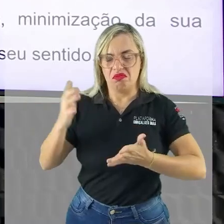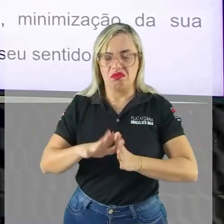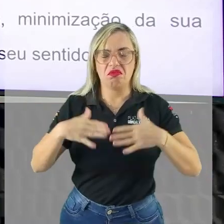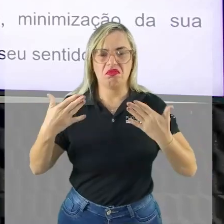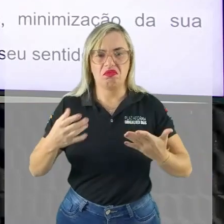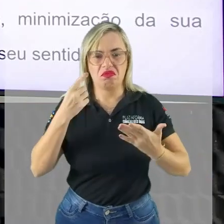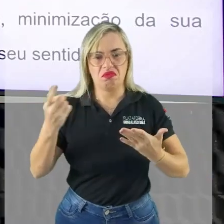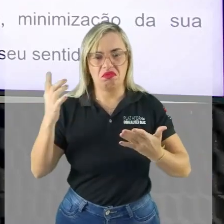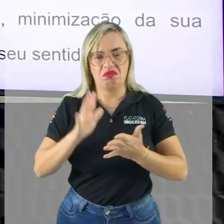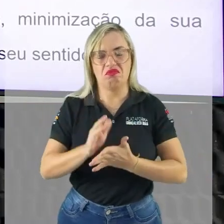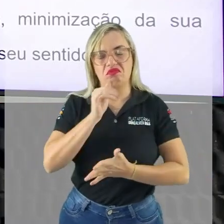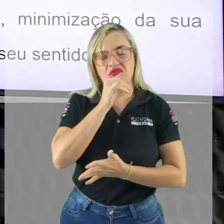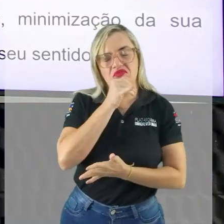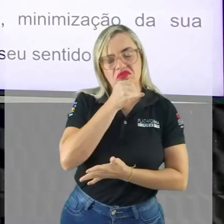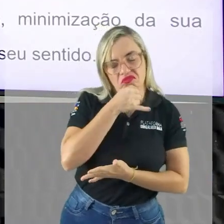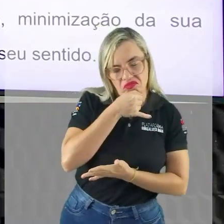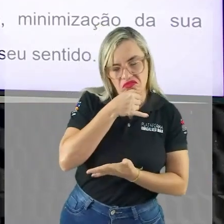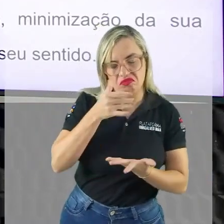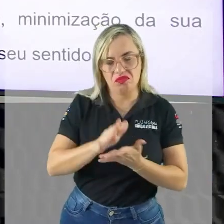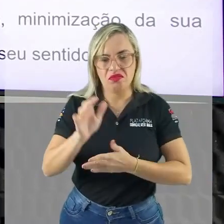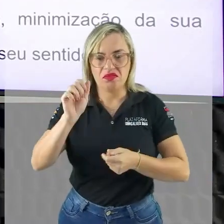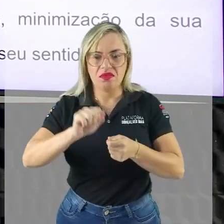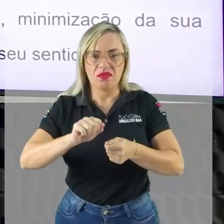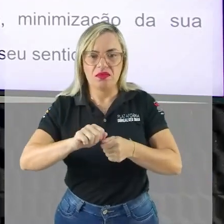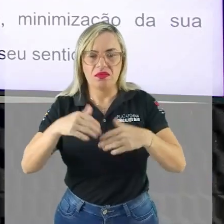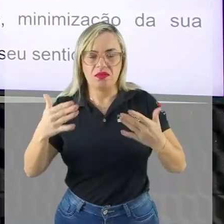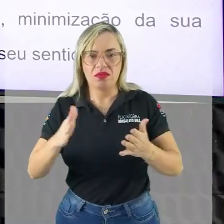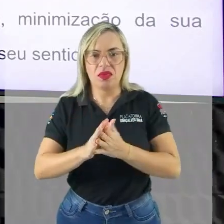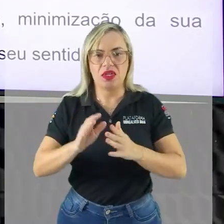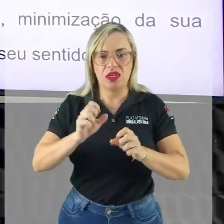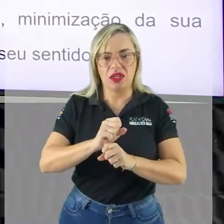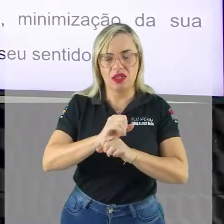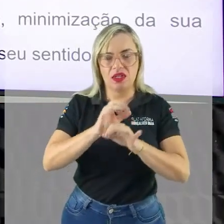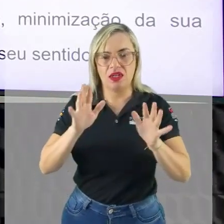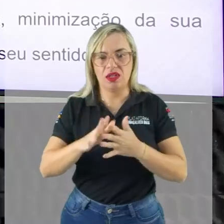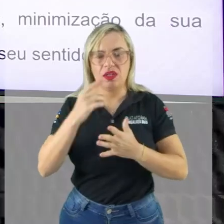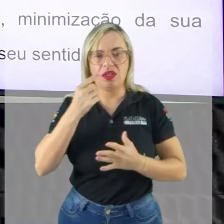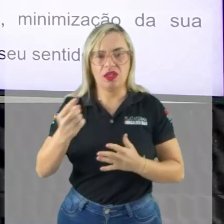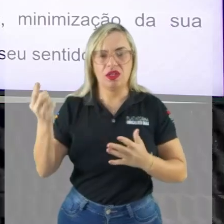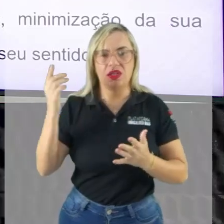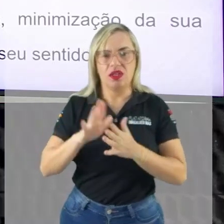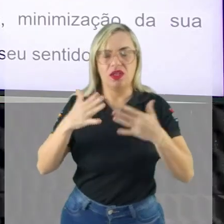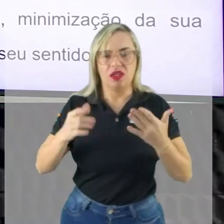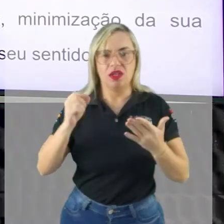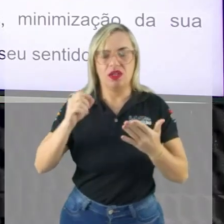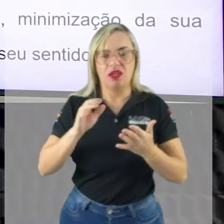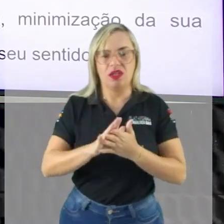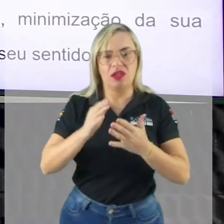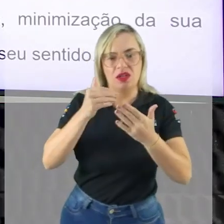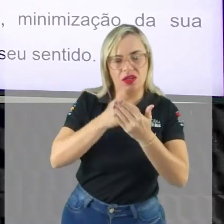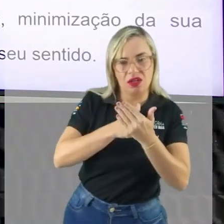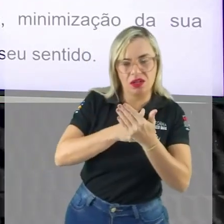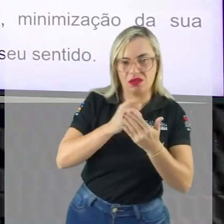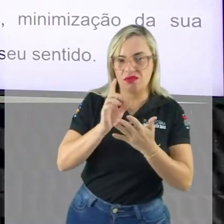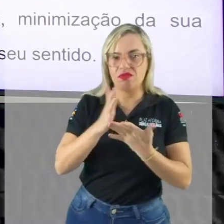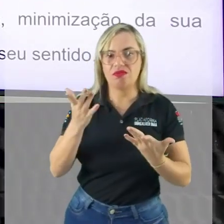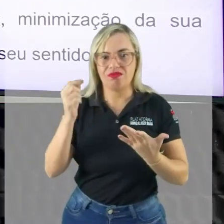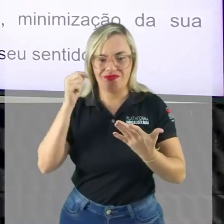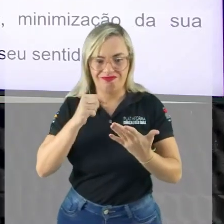isso, infelizmente, é feito de maneira implícita, isso, infelizmente, é feito de